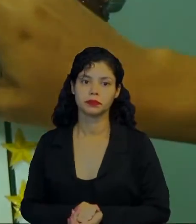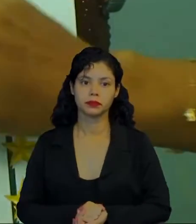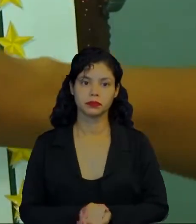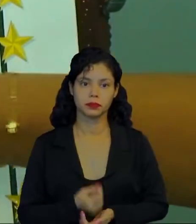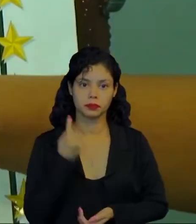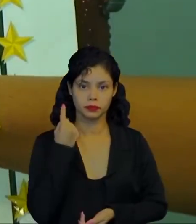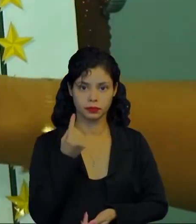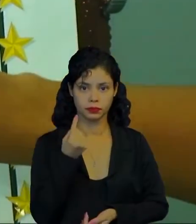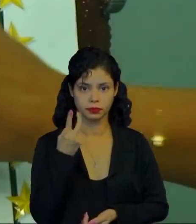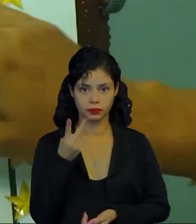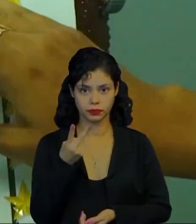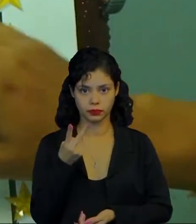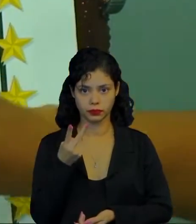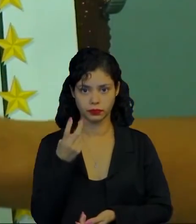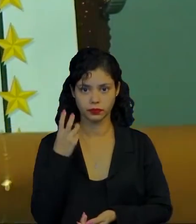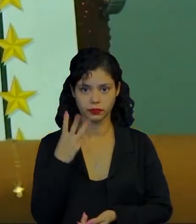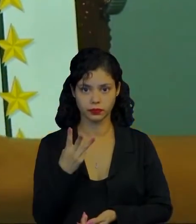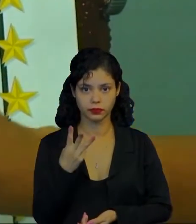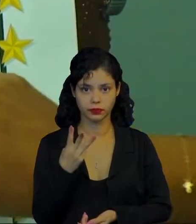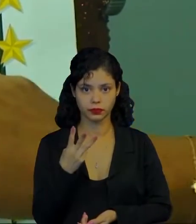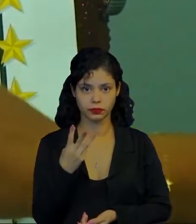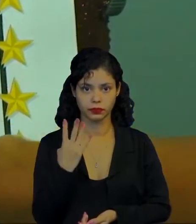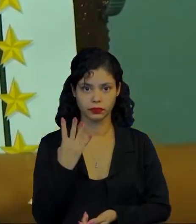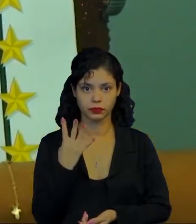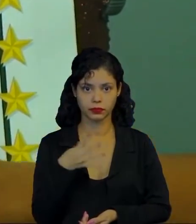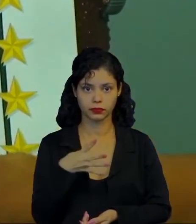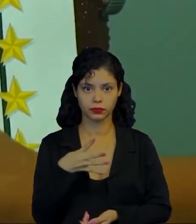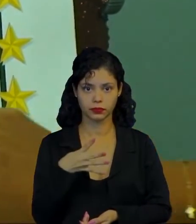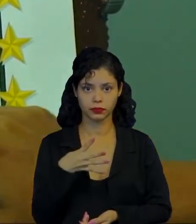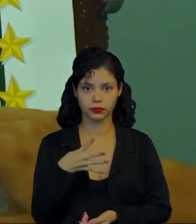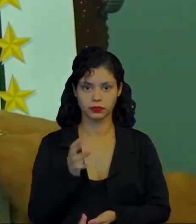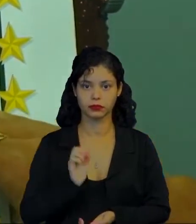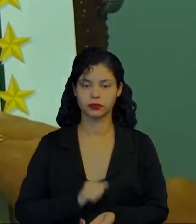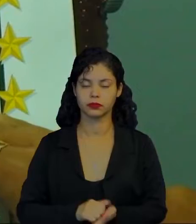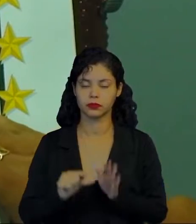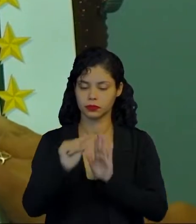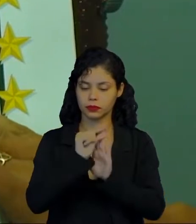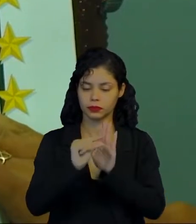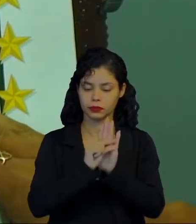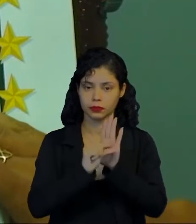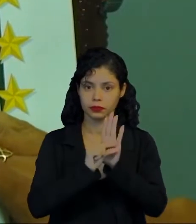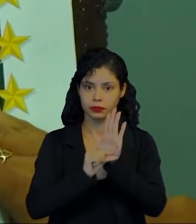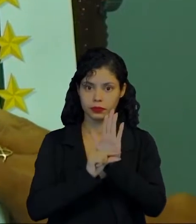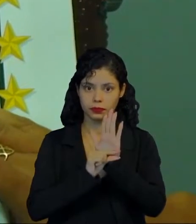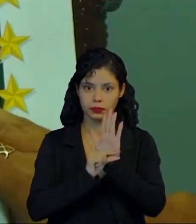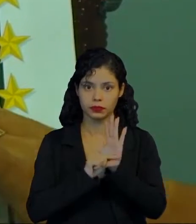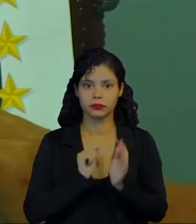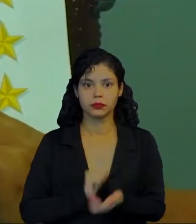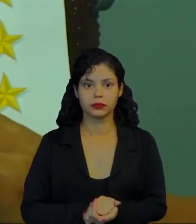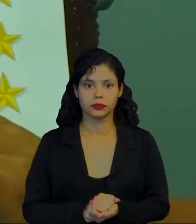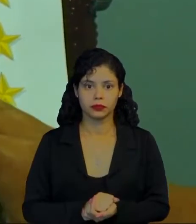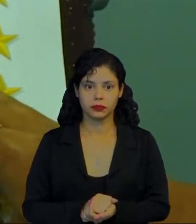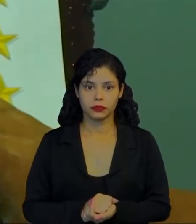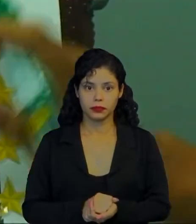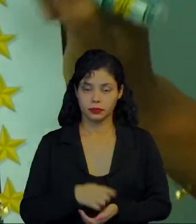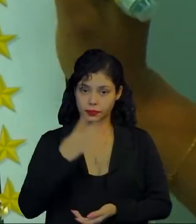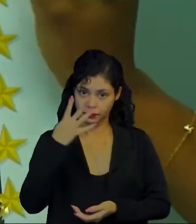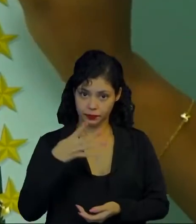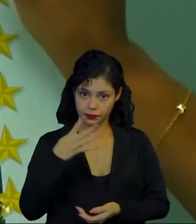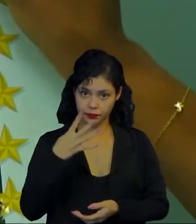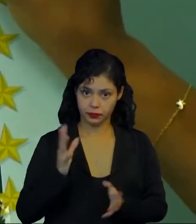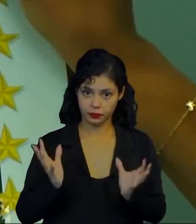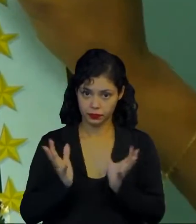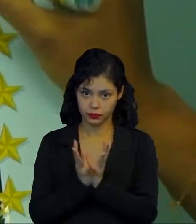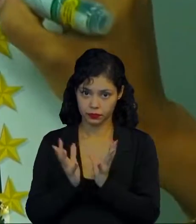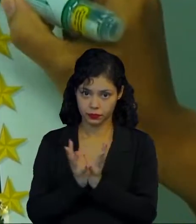1, 2, 3, 4 versos. E esses 4 versos